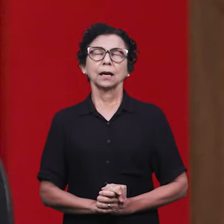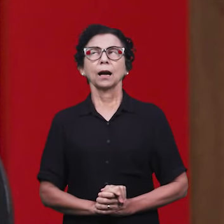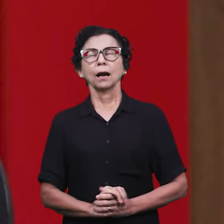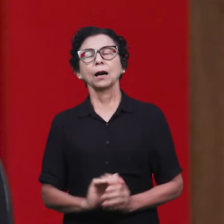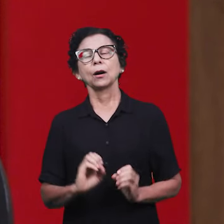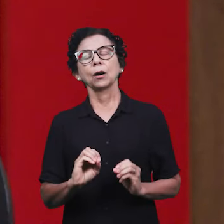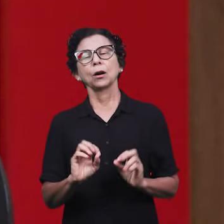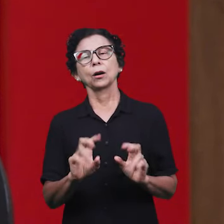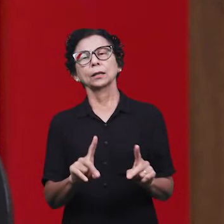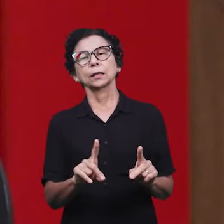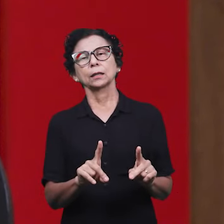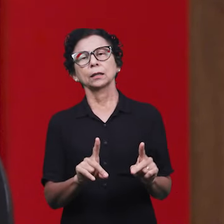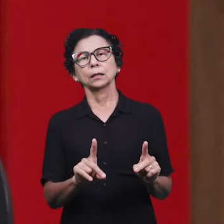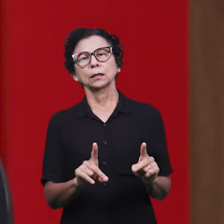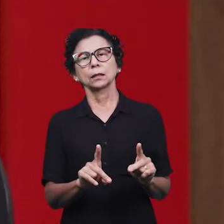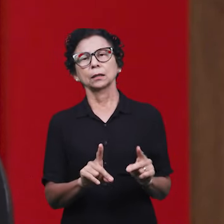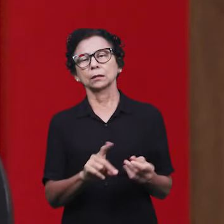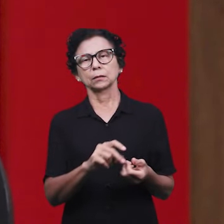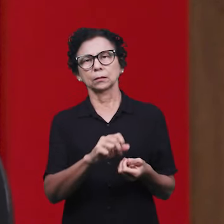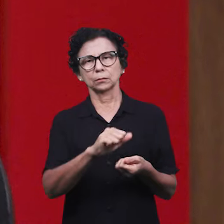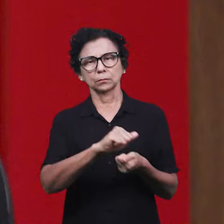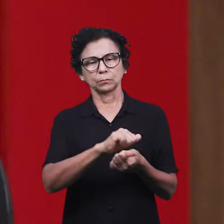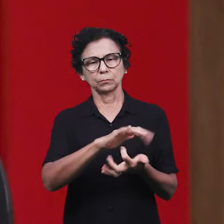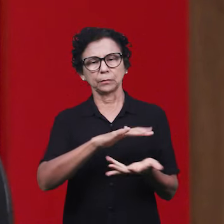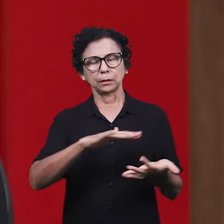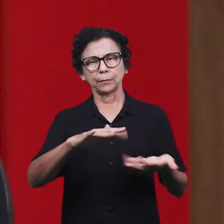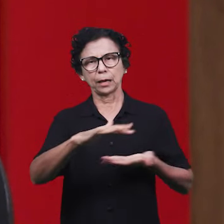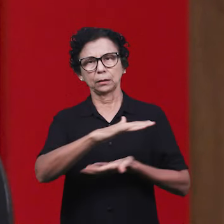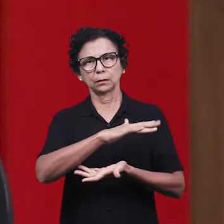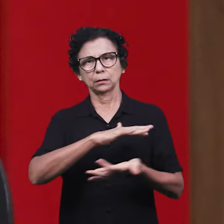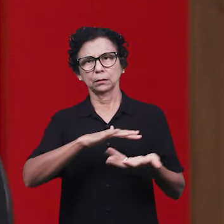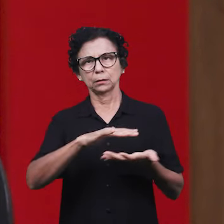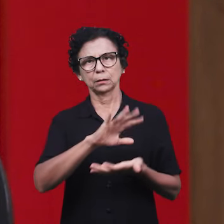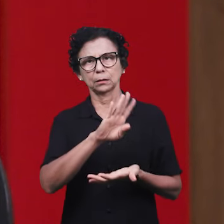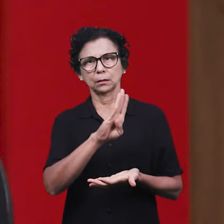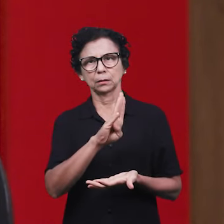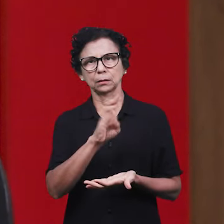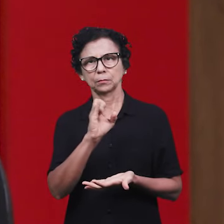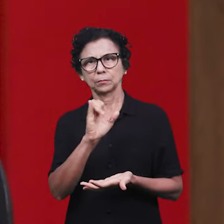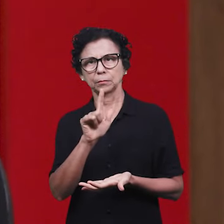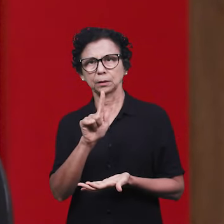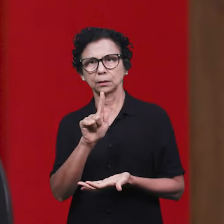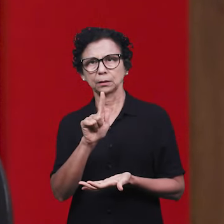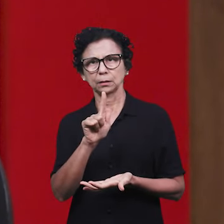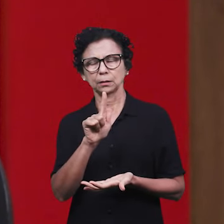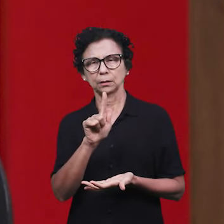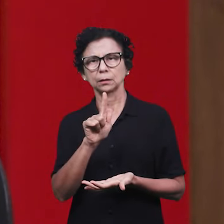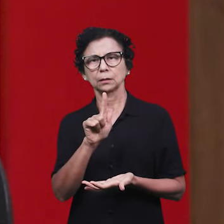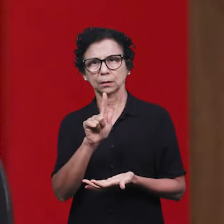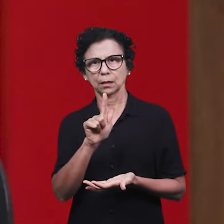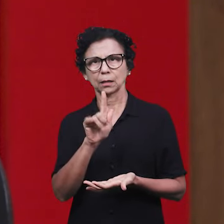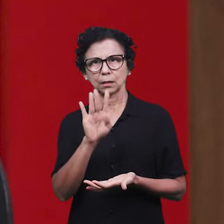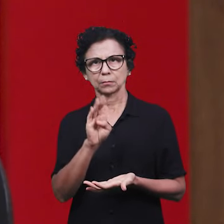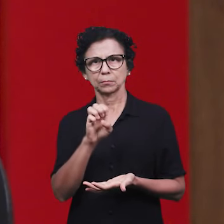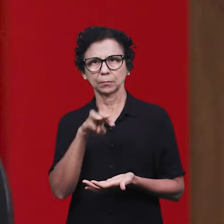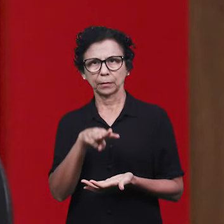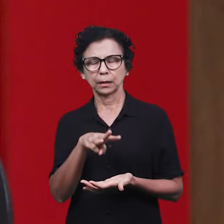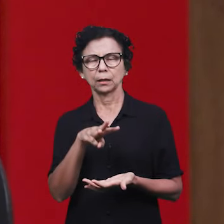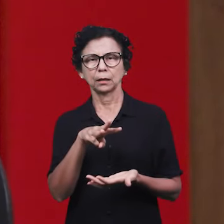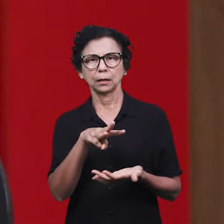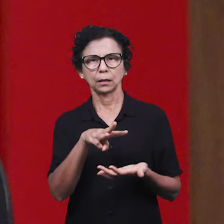para o complexo, né? A teoria do Big Bang fala exatamente isso. Ou seja, era a singularidade, tudo num volume